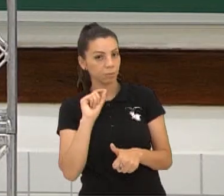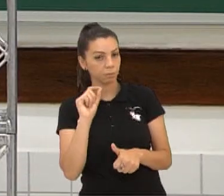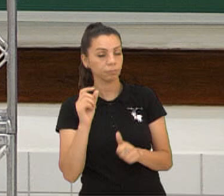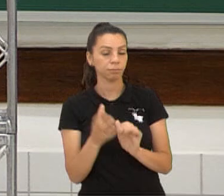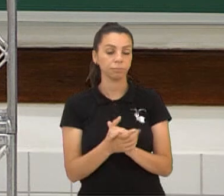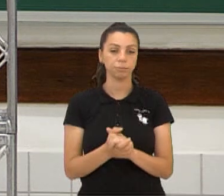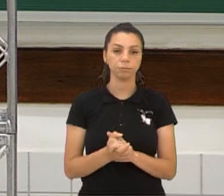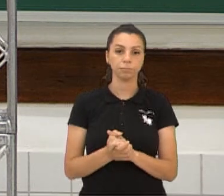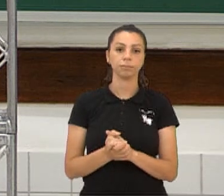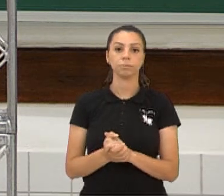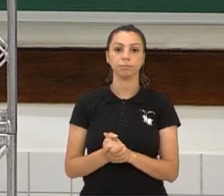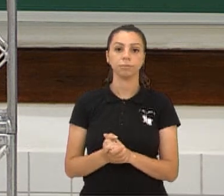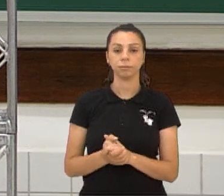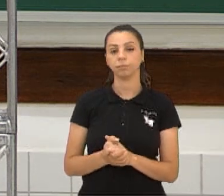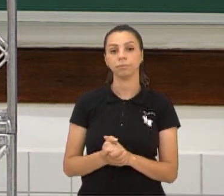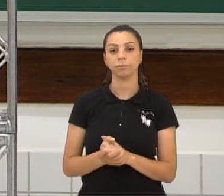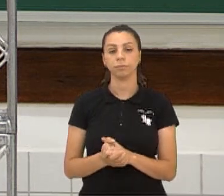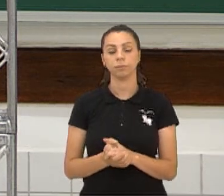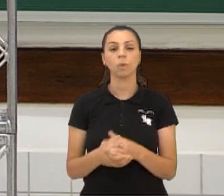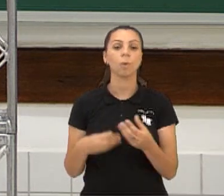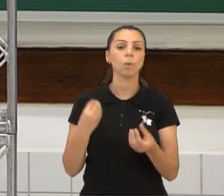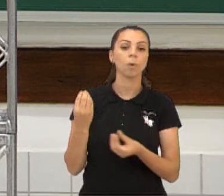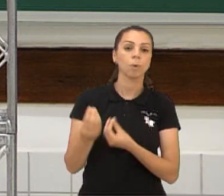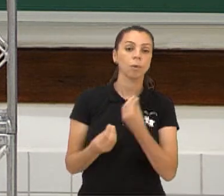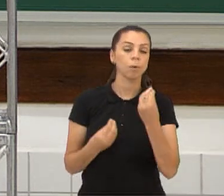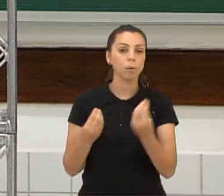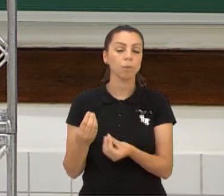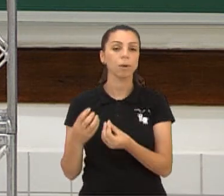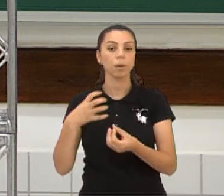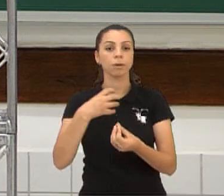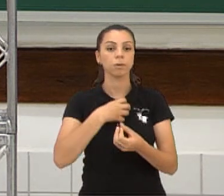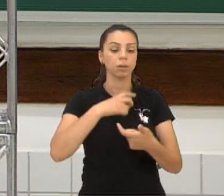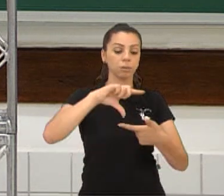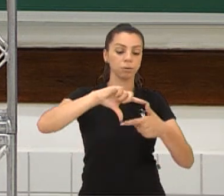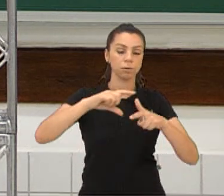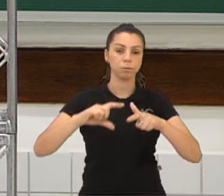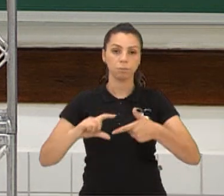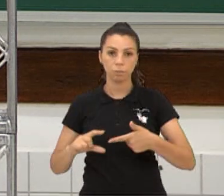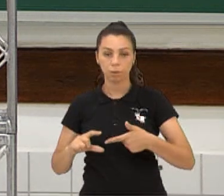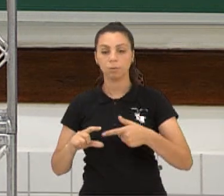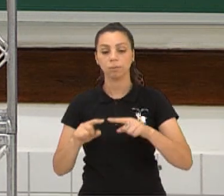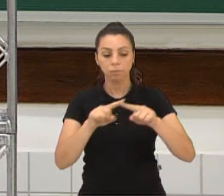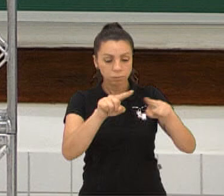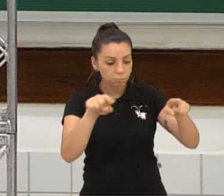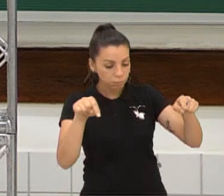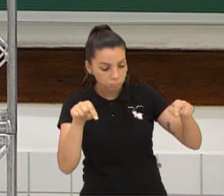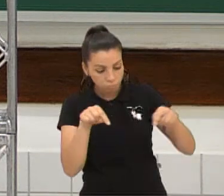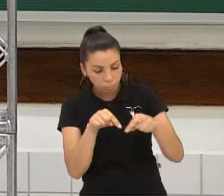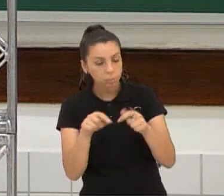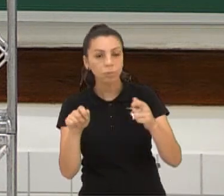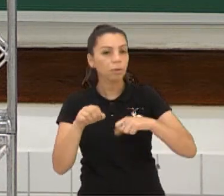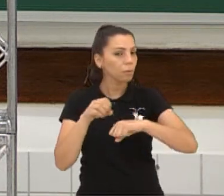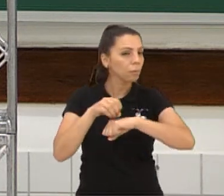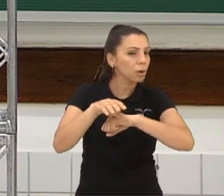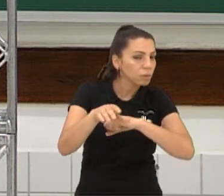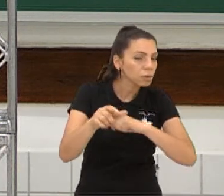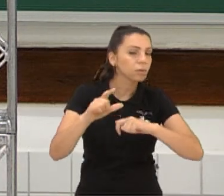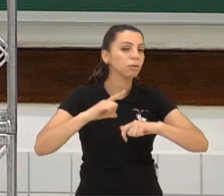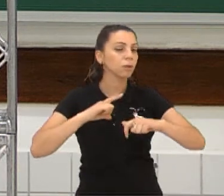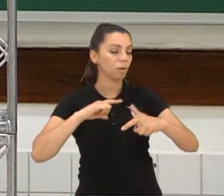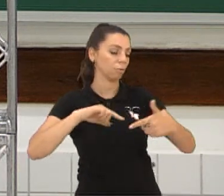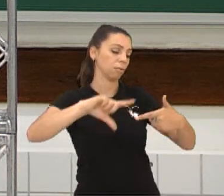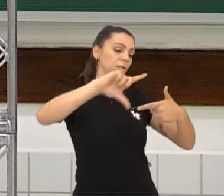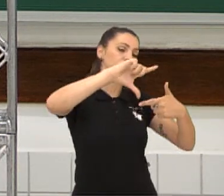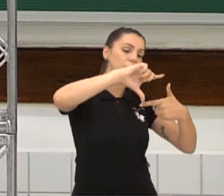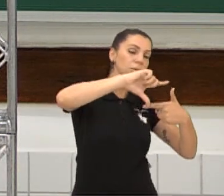tenho que ver qual é a forma geométrica desse quarto. E quem que vai me dar uma dica? Se é um retângulo